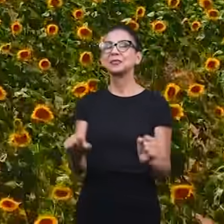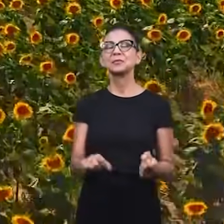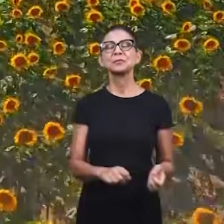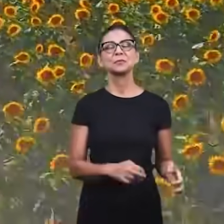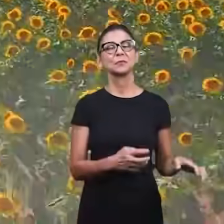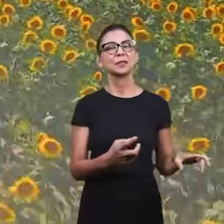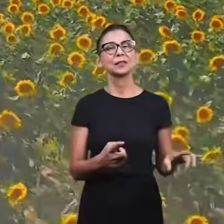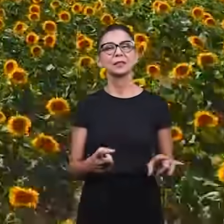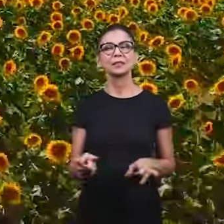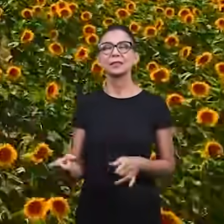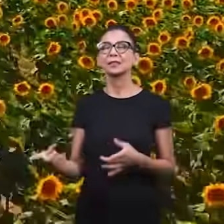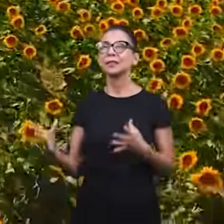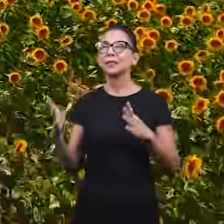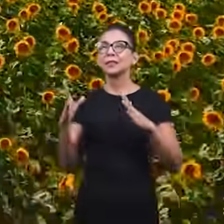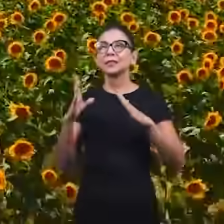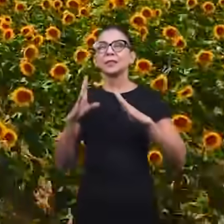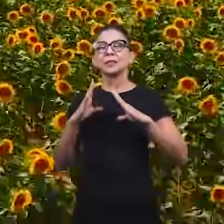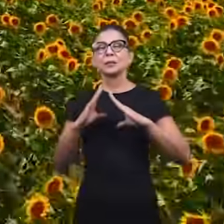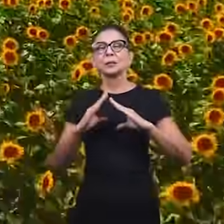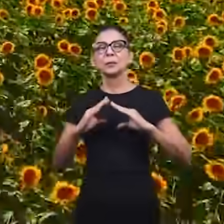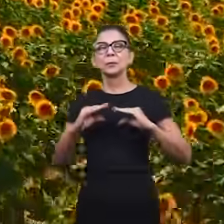recebi